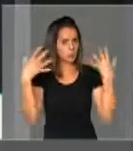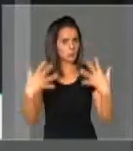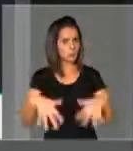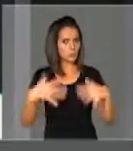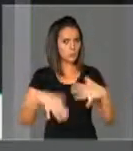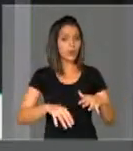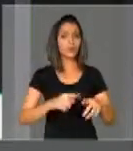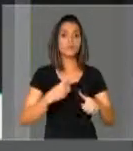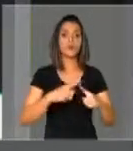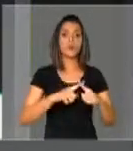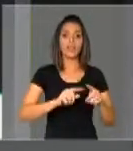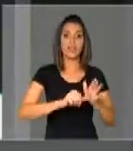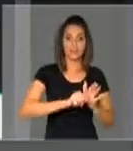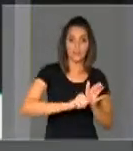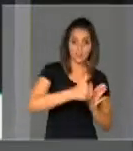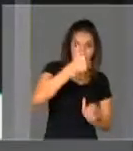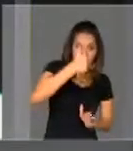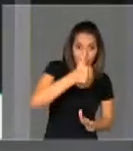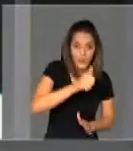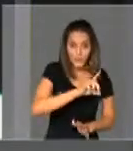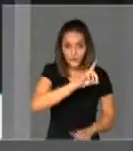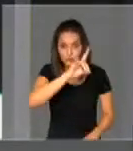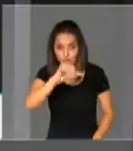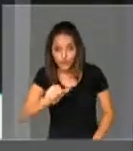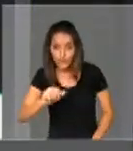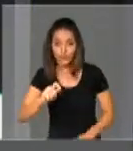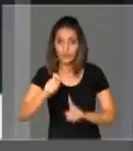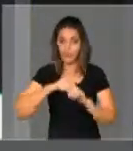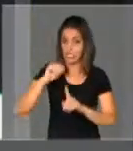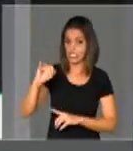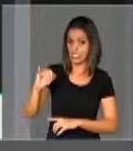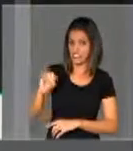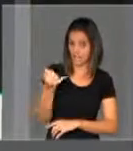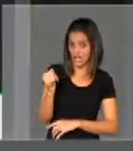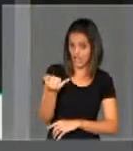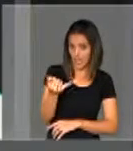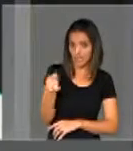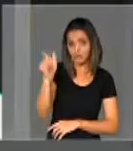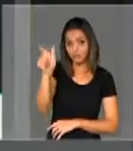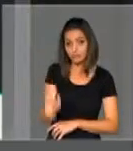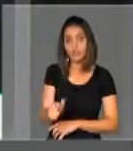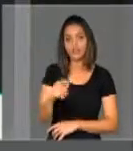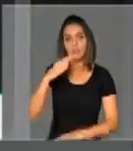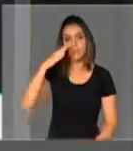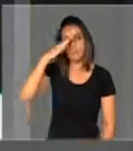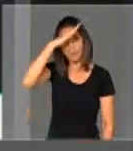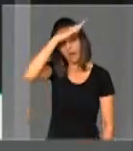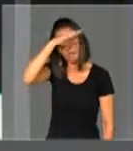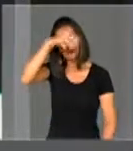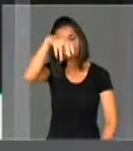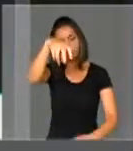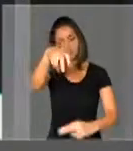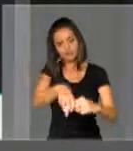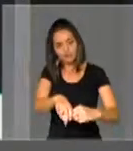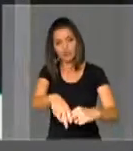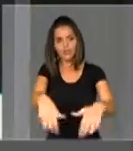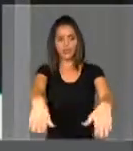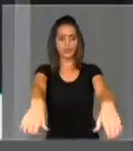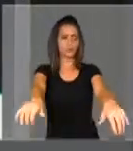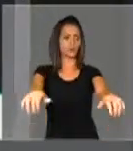o dia 1º de janeiro, quando Jair Bolsonaro sentou na cadeira de presidente da